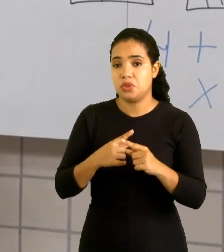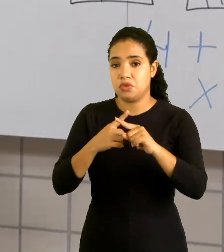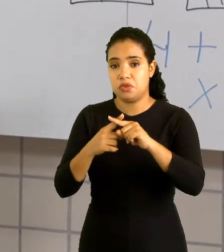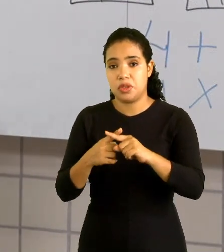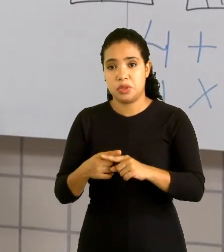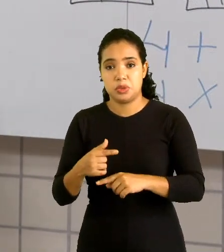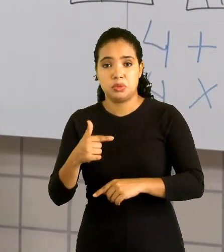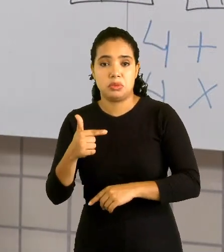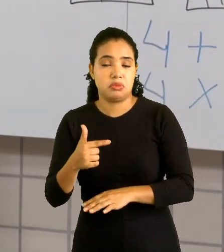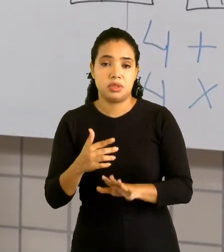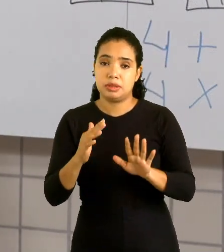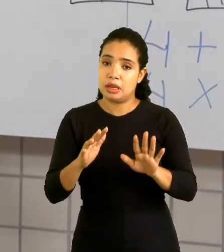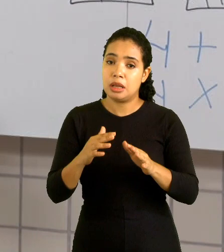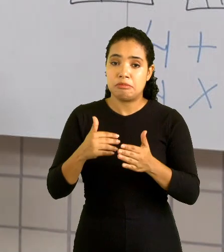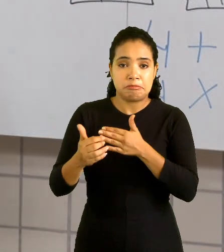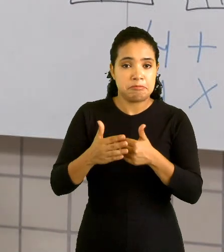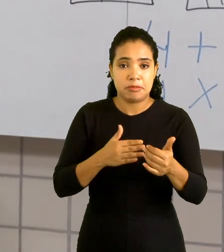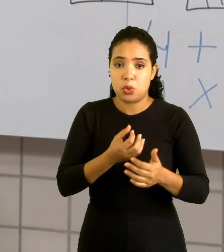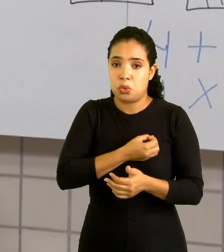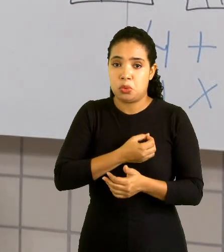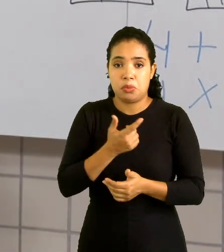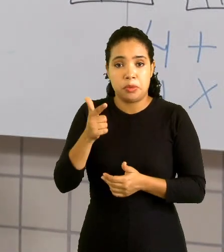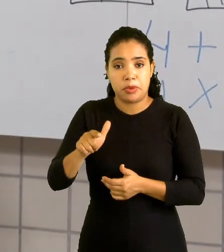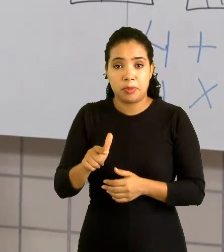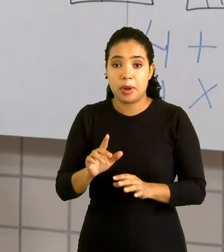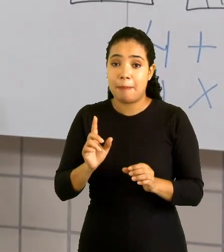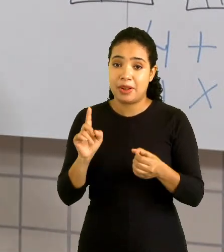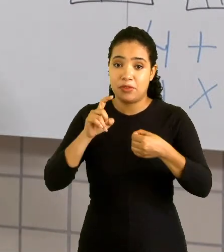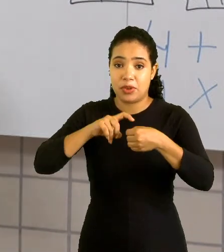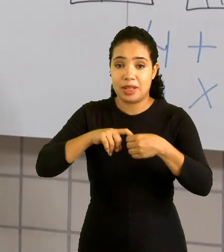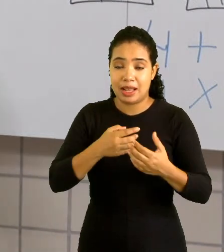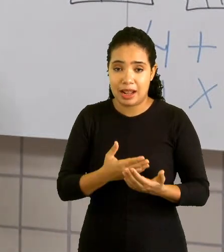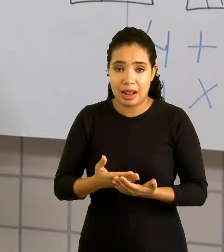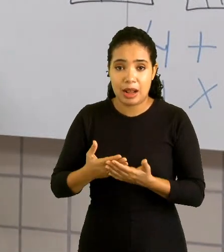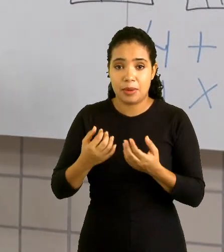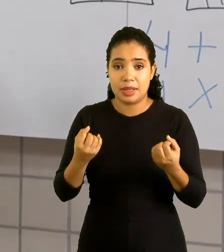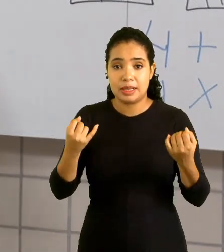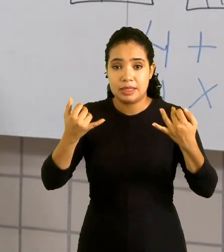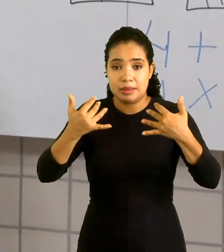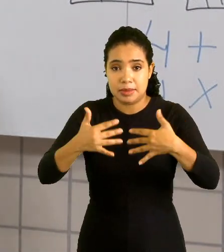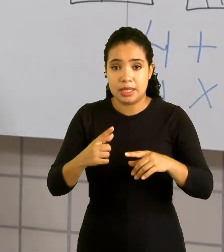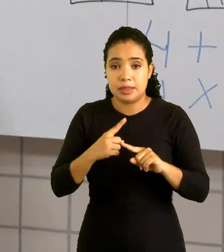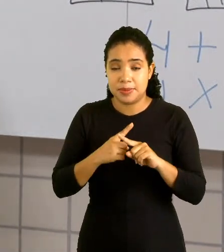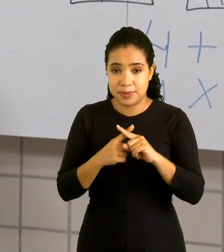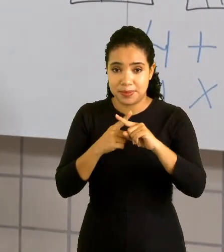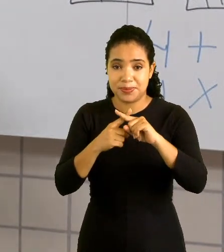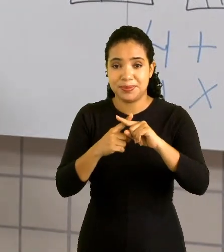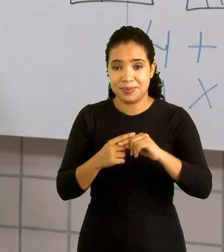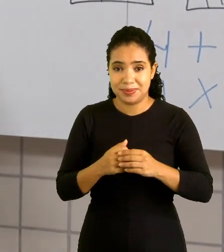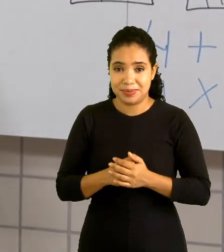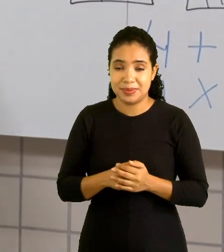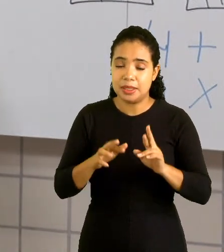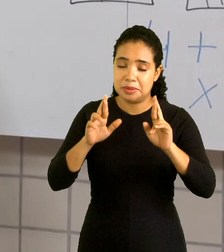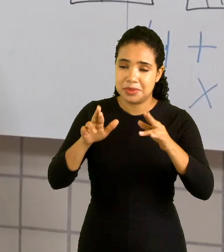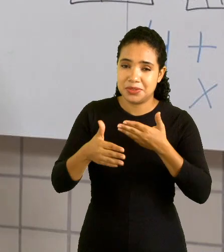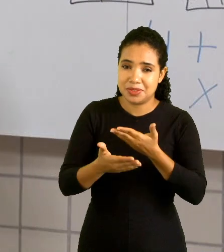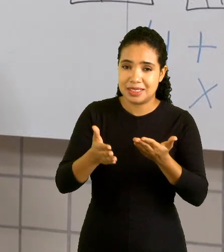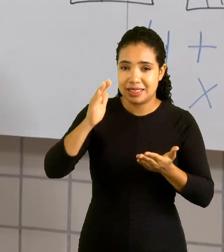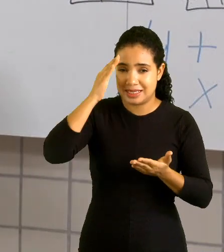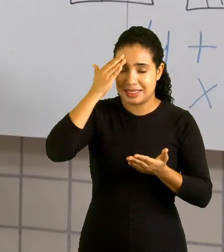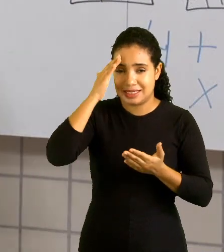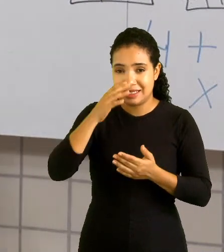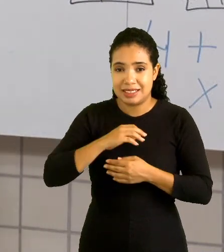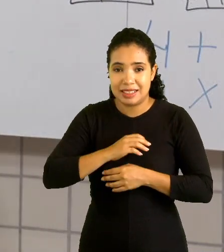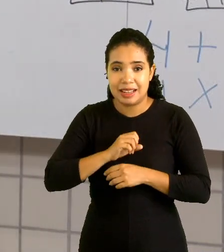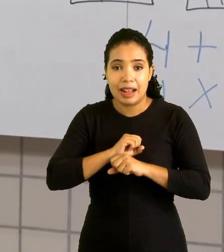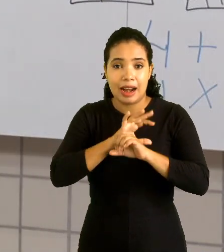importa o número que nós vamos repetir. Mas nós voltaremos na próxima aula falando sobre multiplicação. Espero que vocês tenham gostado.